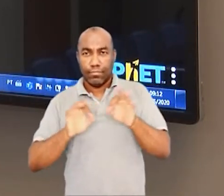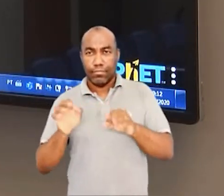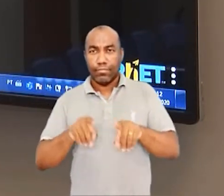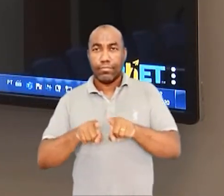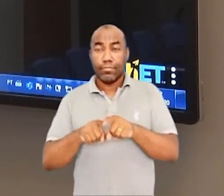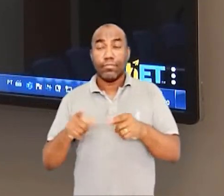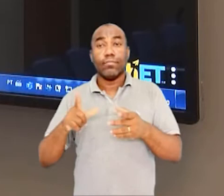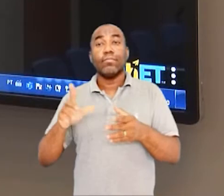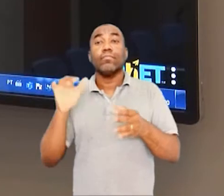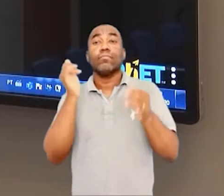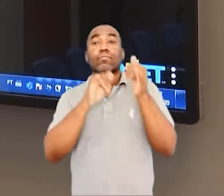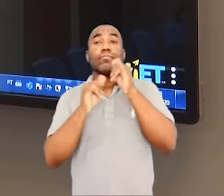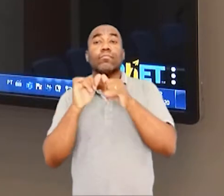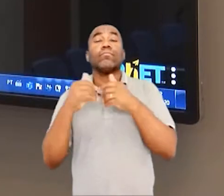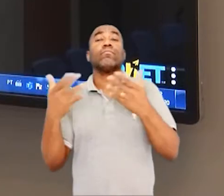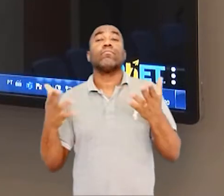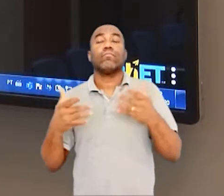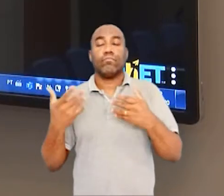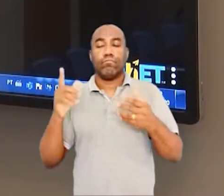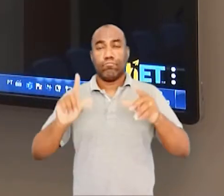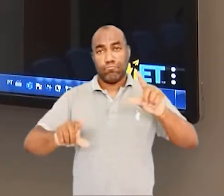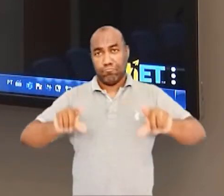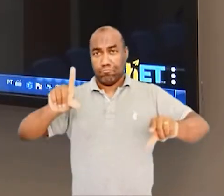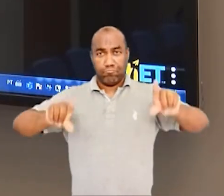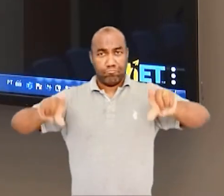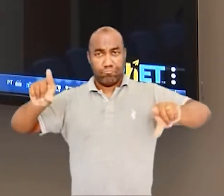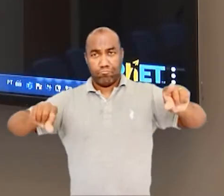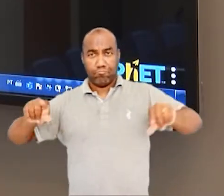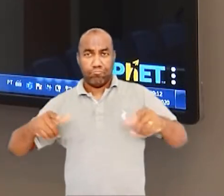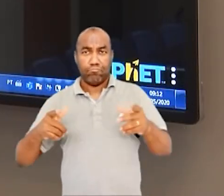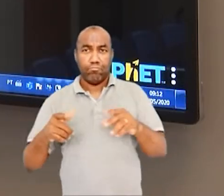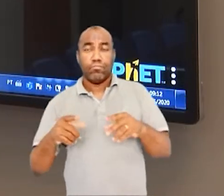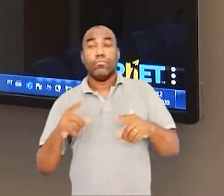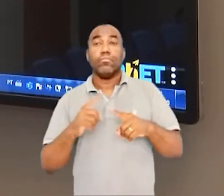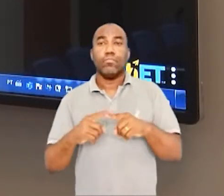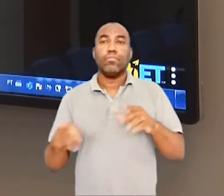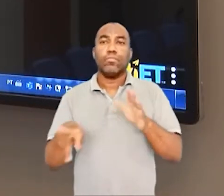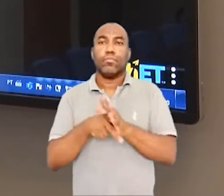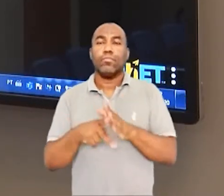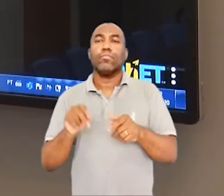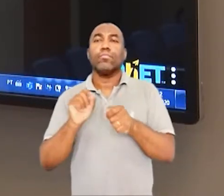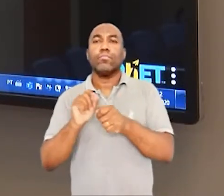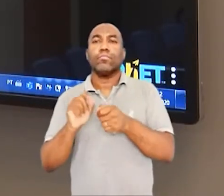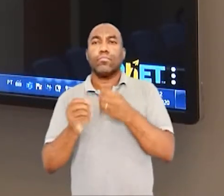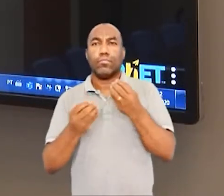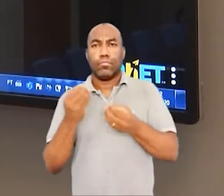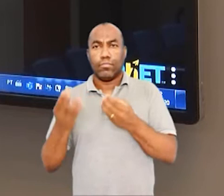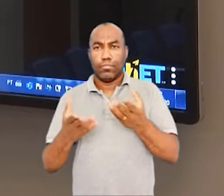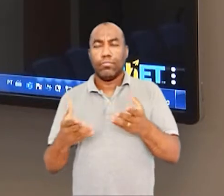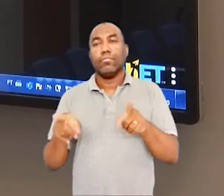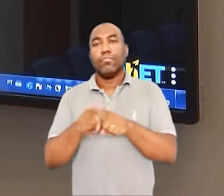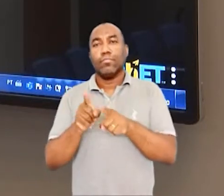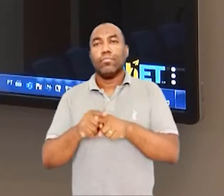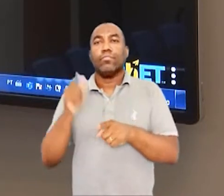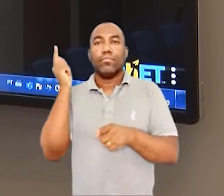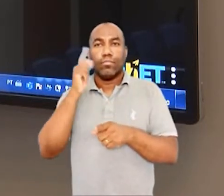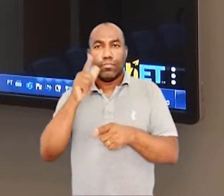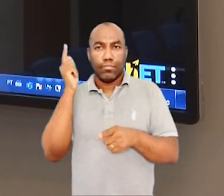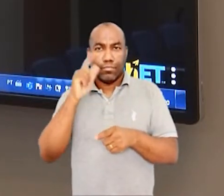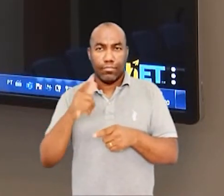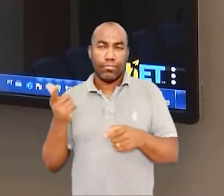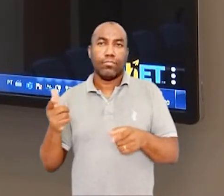atração elétrica ou de repulsão. Então, carga é uma propriedade da matéria. E aí vale a pena